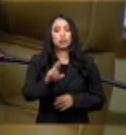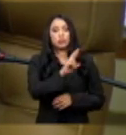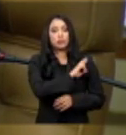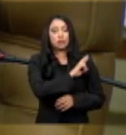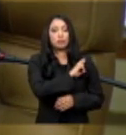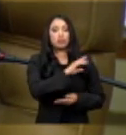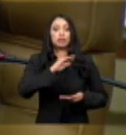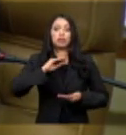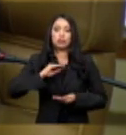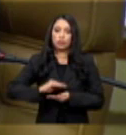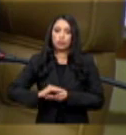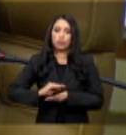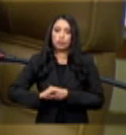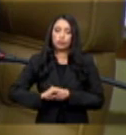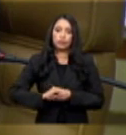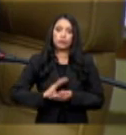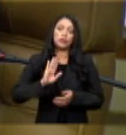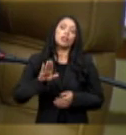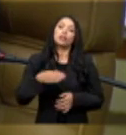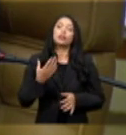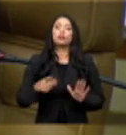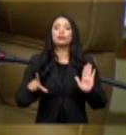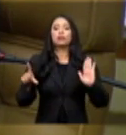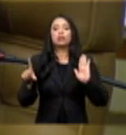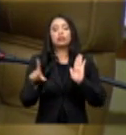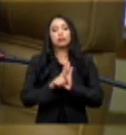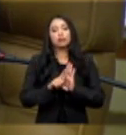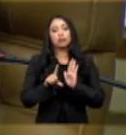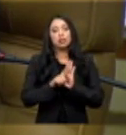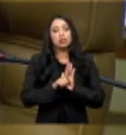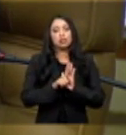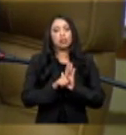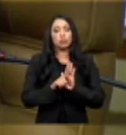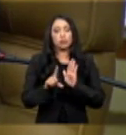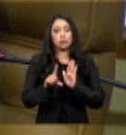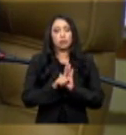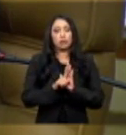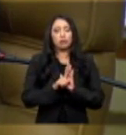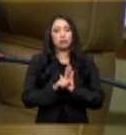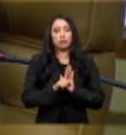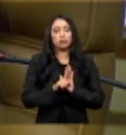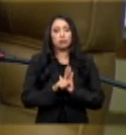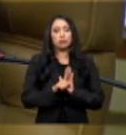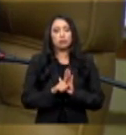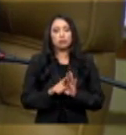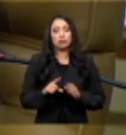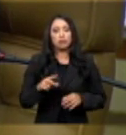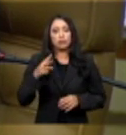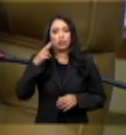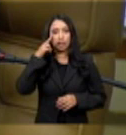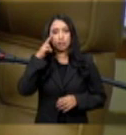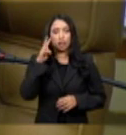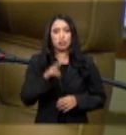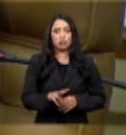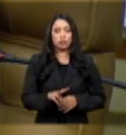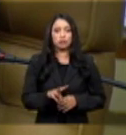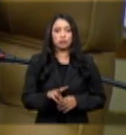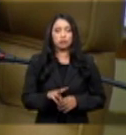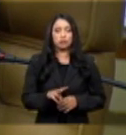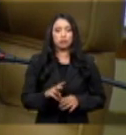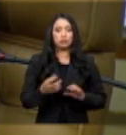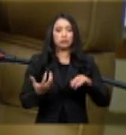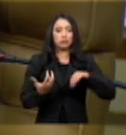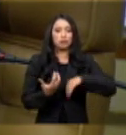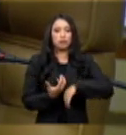Federal. Portanto, uma lei, ainda que seja unanimamente votada pelo eminentíssimo Congresso